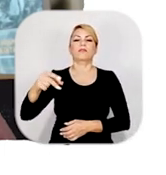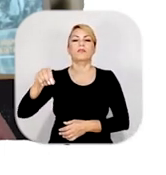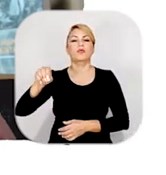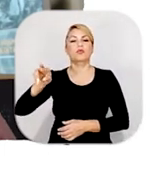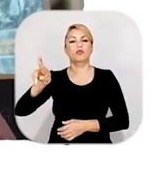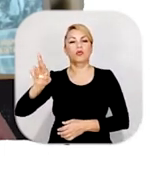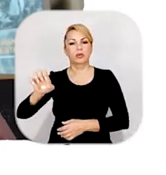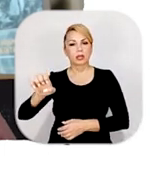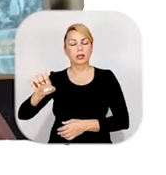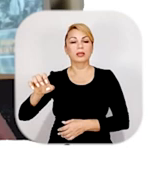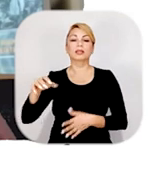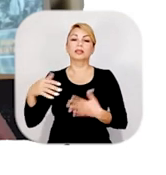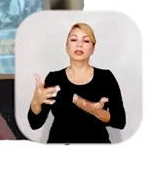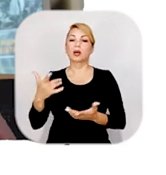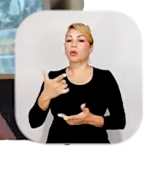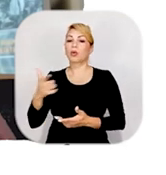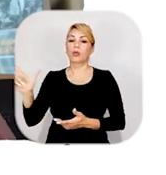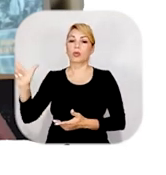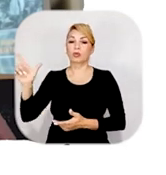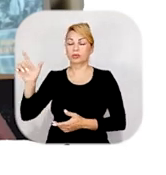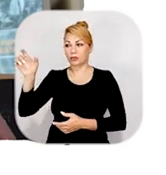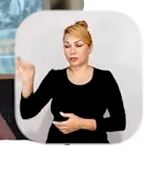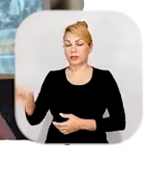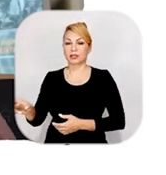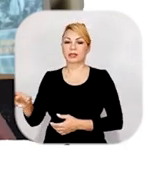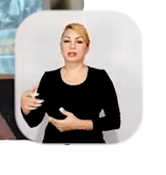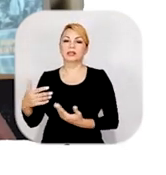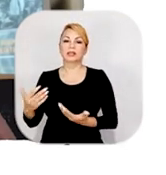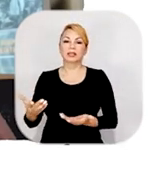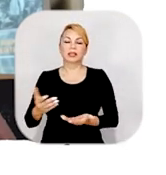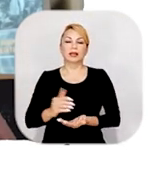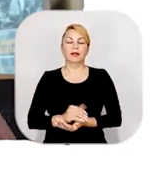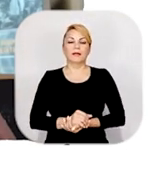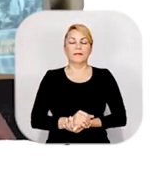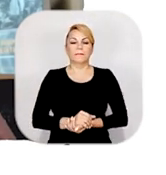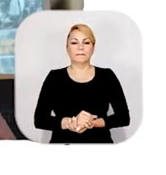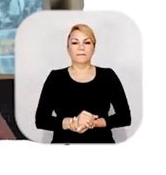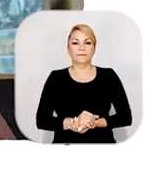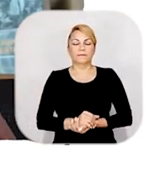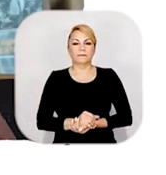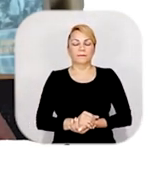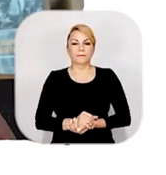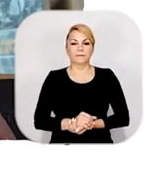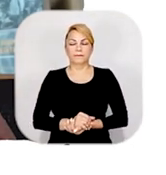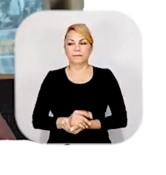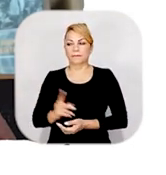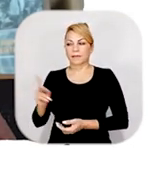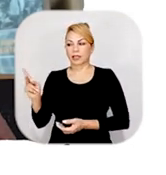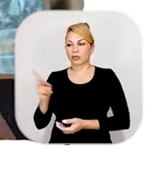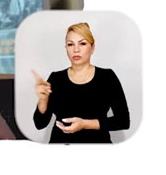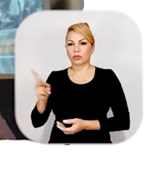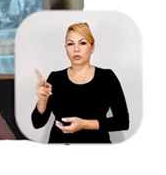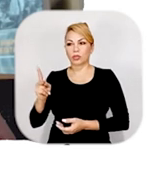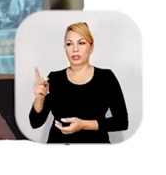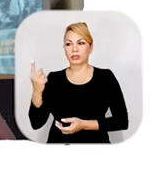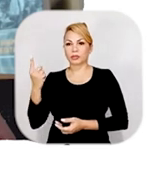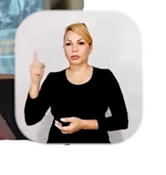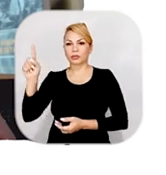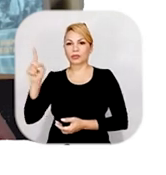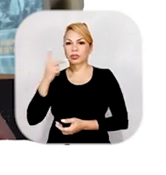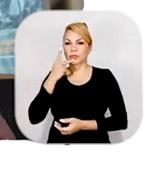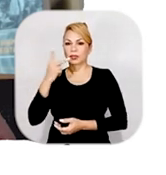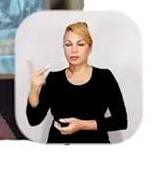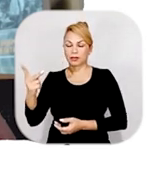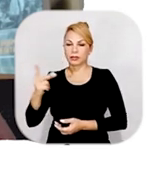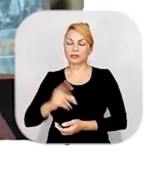falante no, na terra indígena Rio Branco mesmo, né? Dois últimos falantes separados